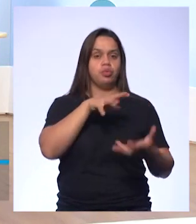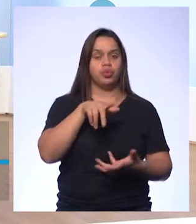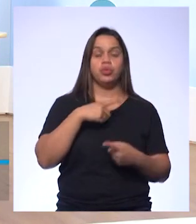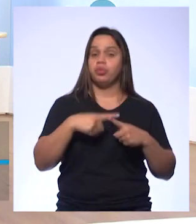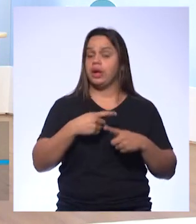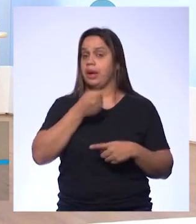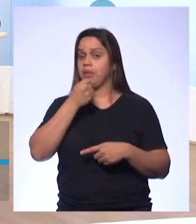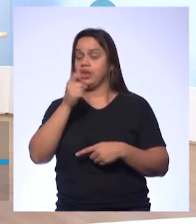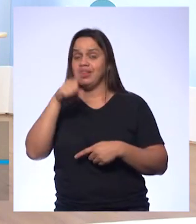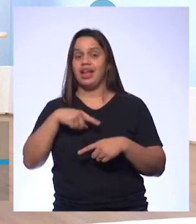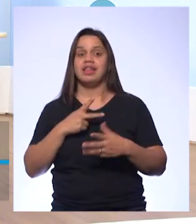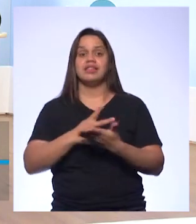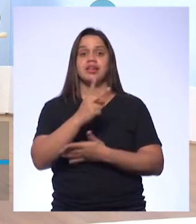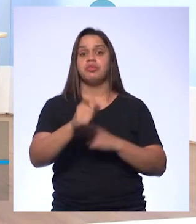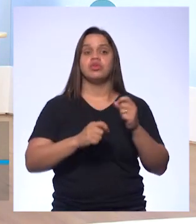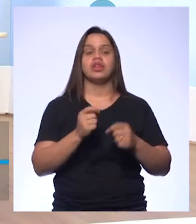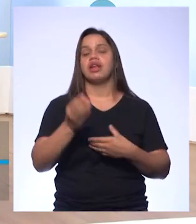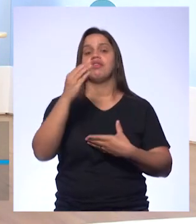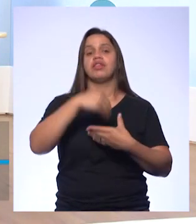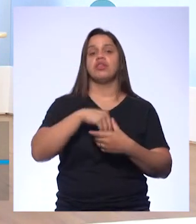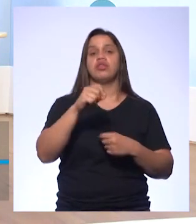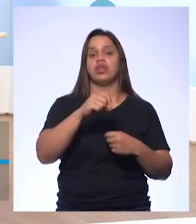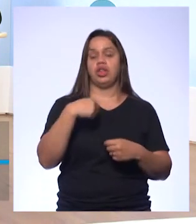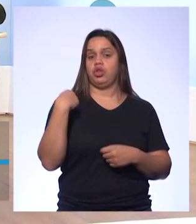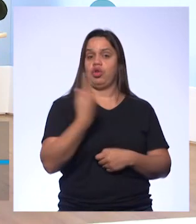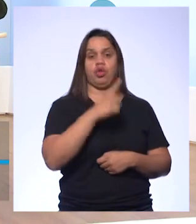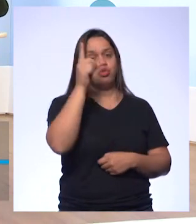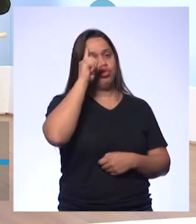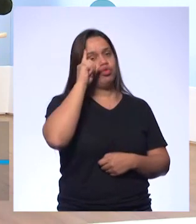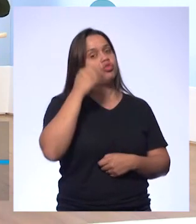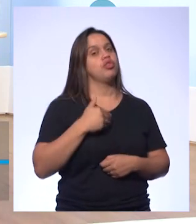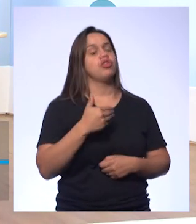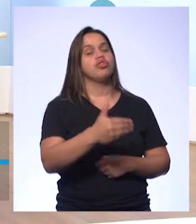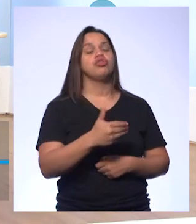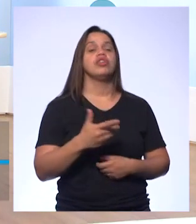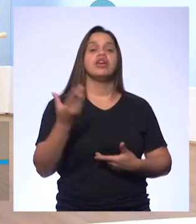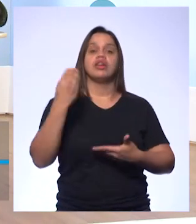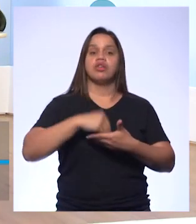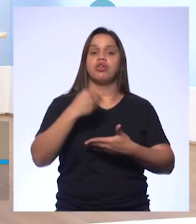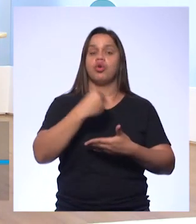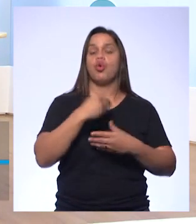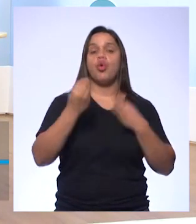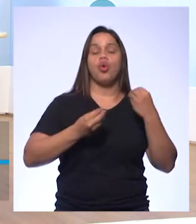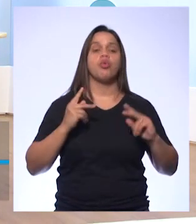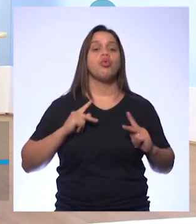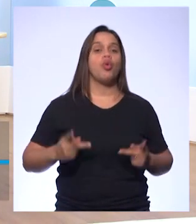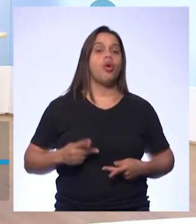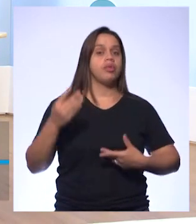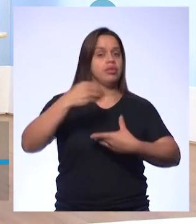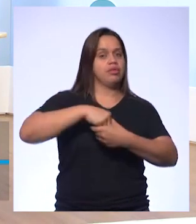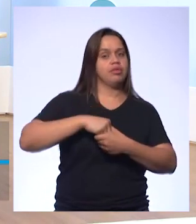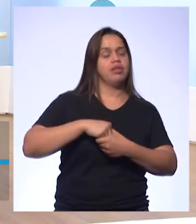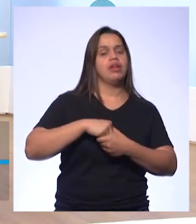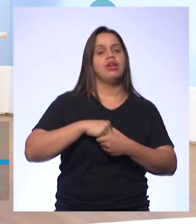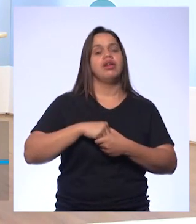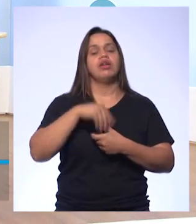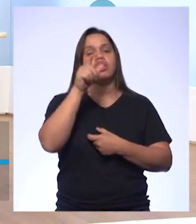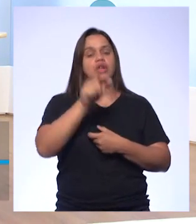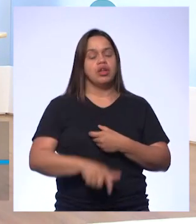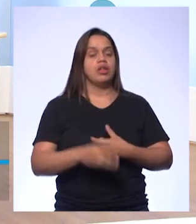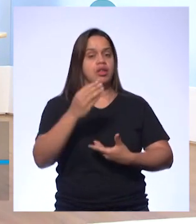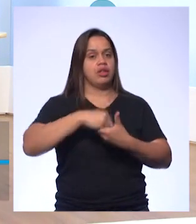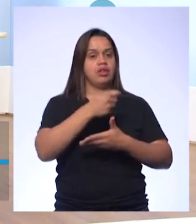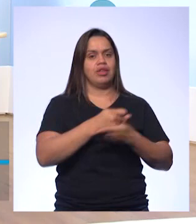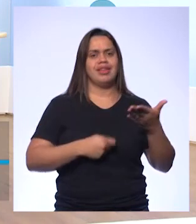alguma coisa, ela sempre vai inserir no nosso cotidiano, Sim. colocando como o homem está inserido naquele contexto. E ali foi